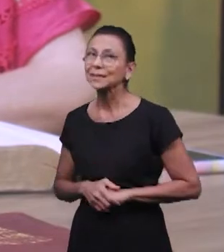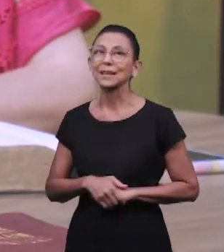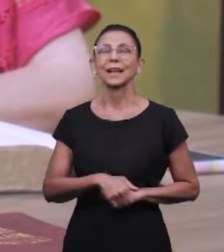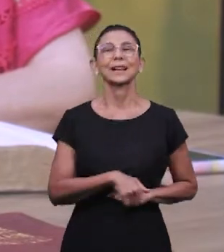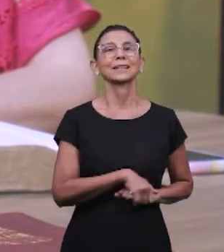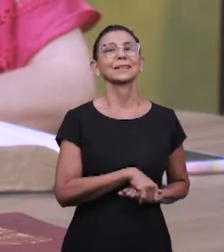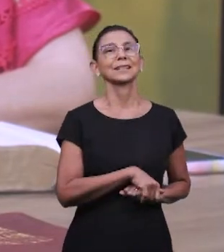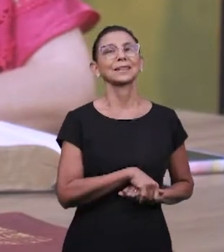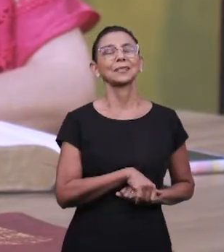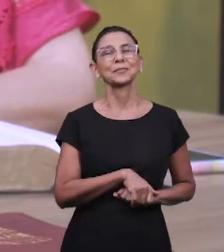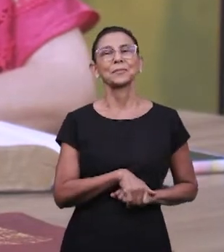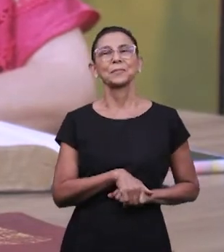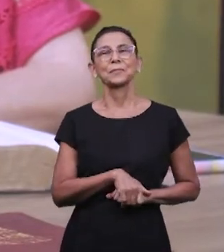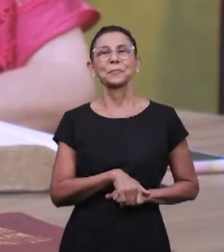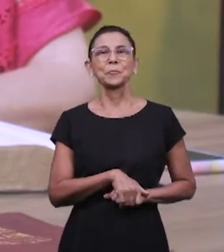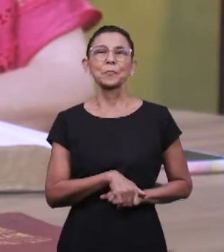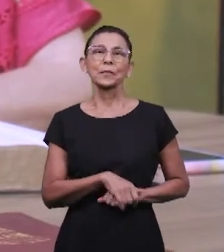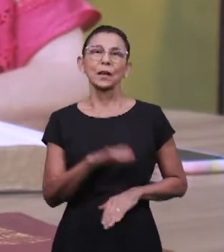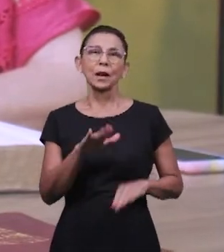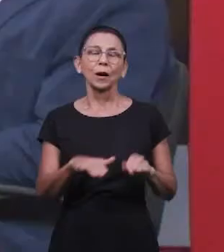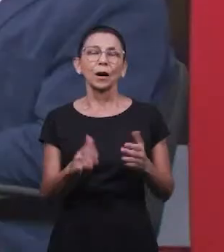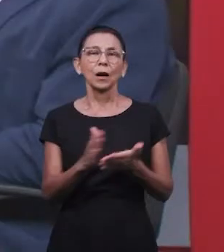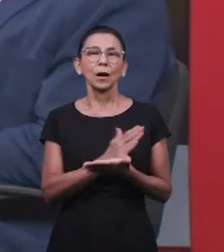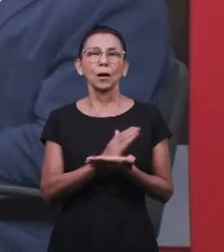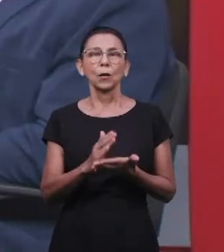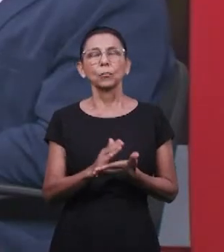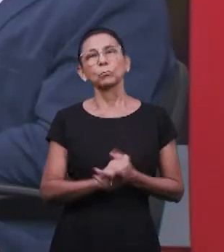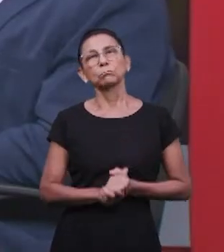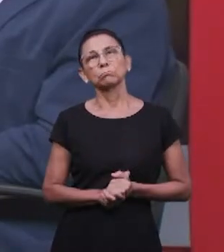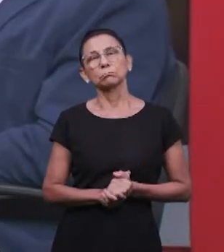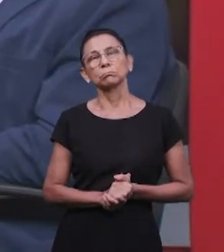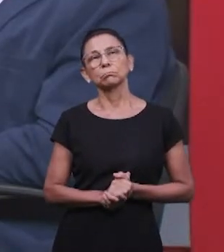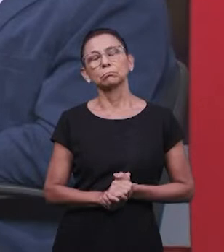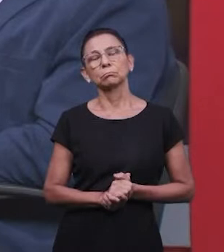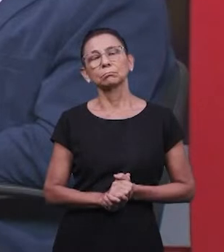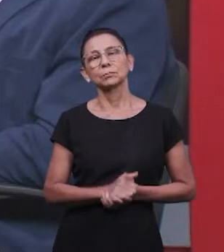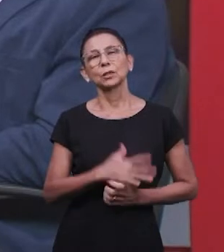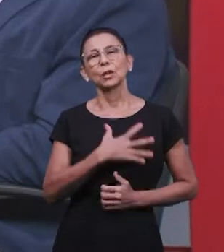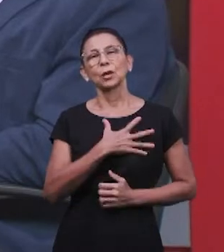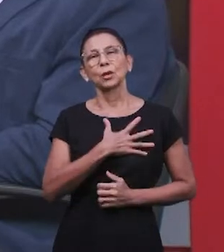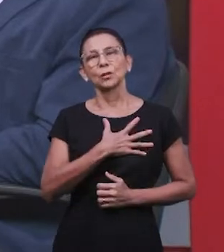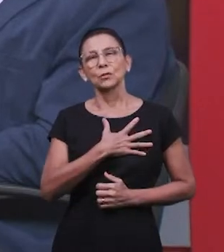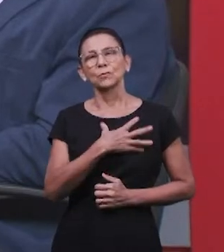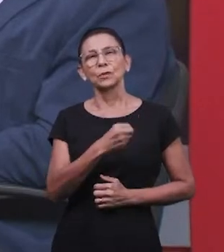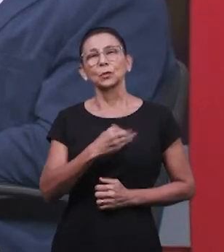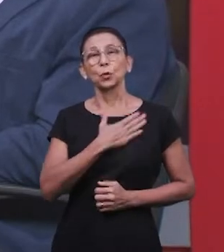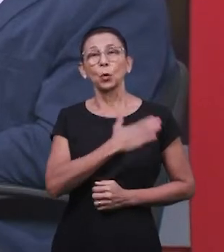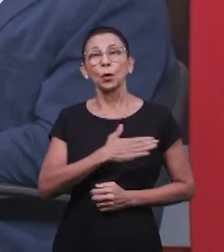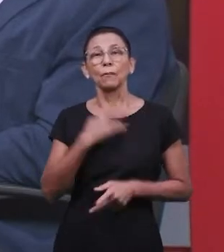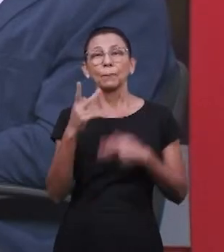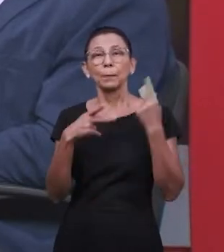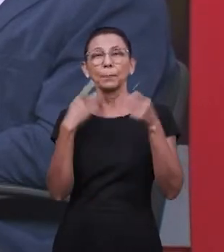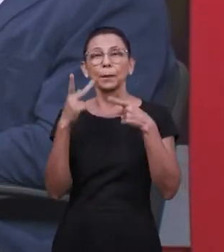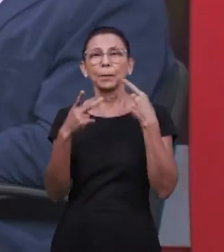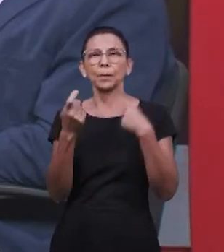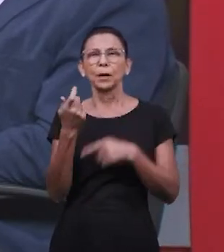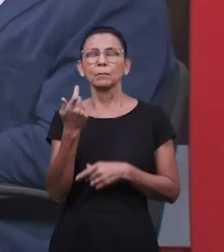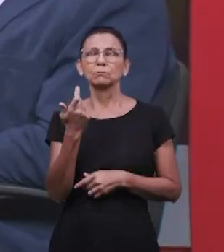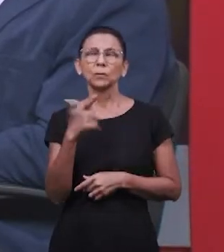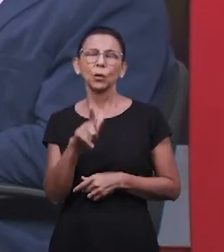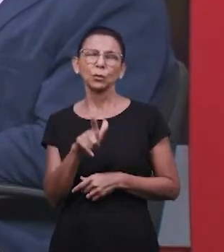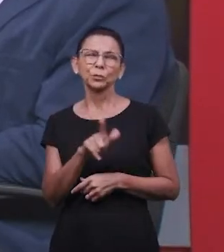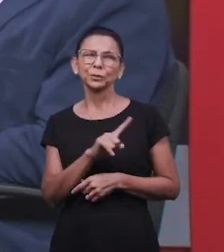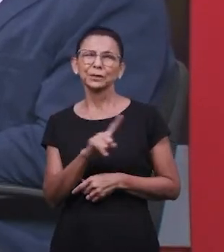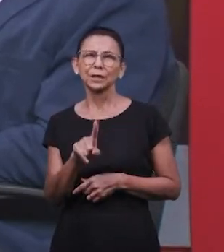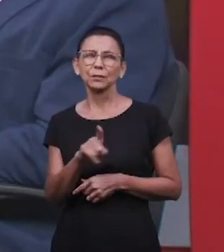gosta menos de ouvir, inclusive os filhos. Então, um dos desafios desse tempo permanece sendo os